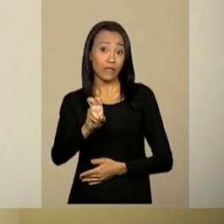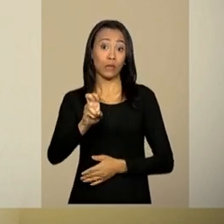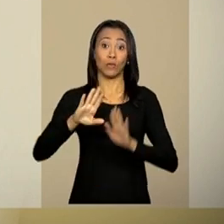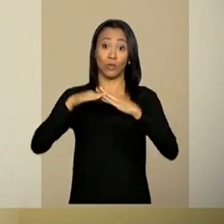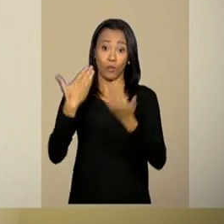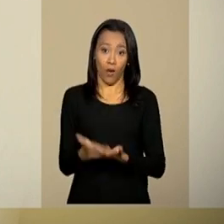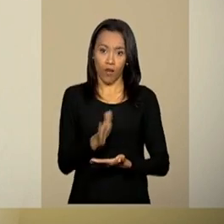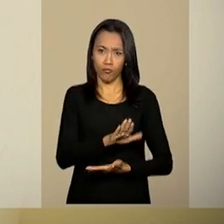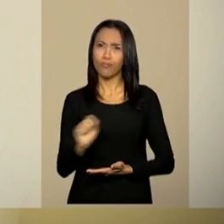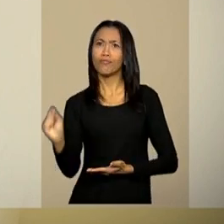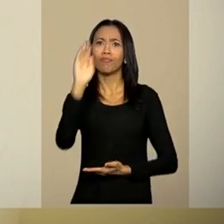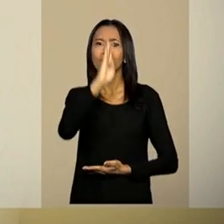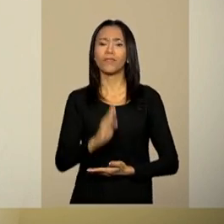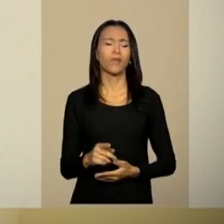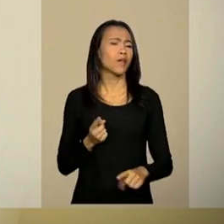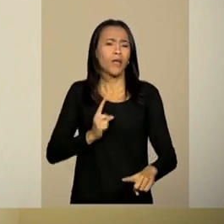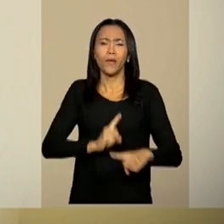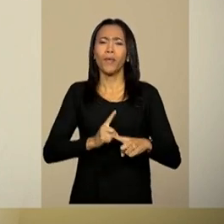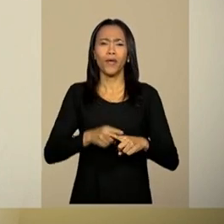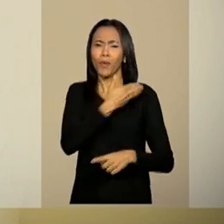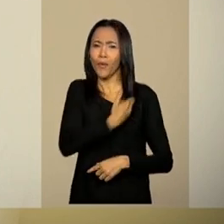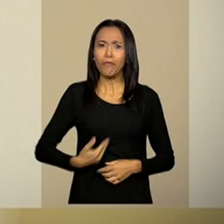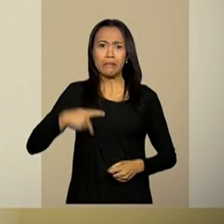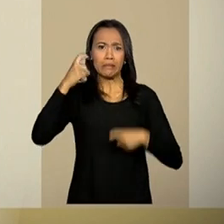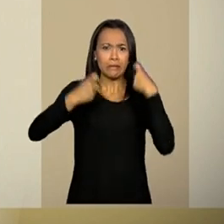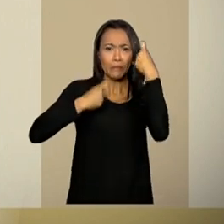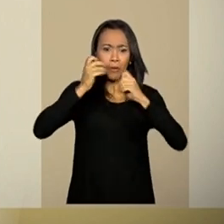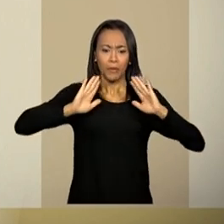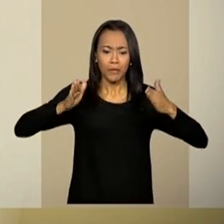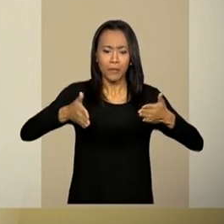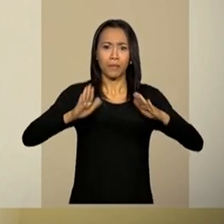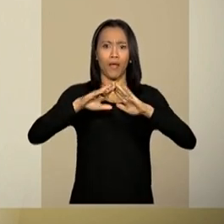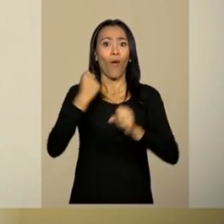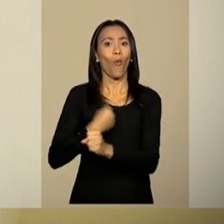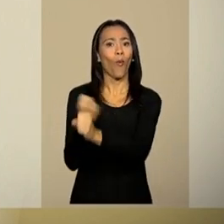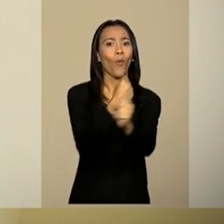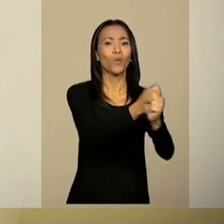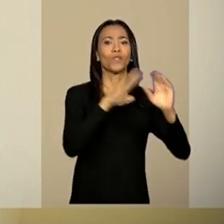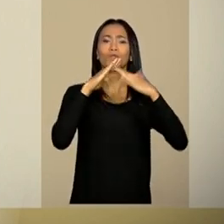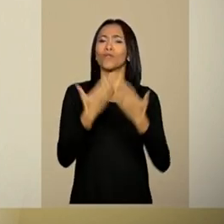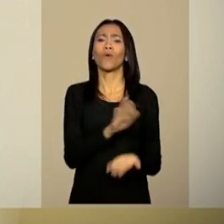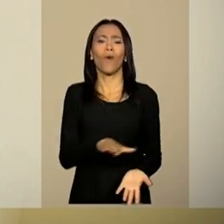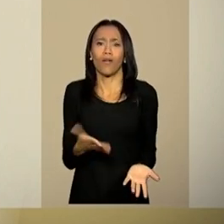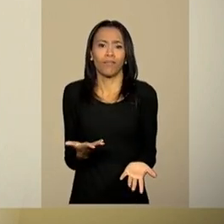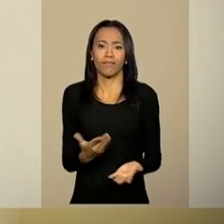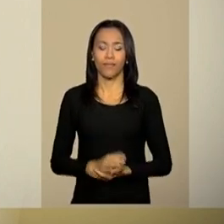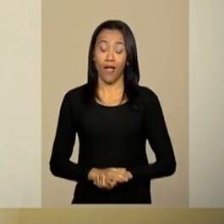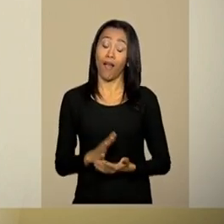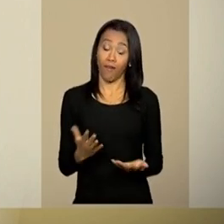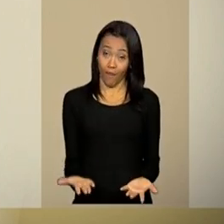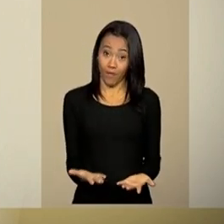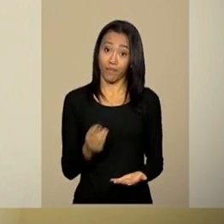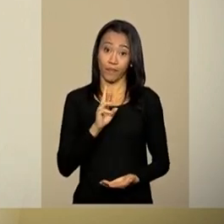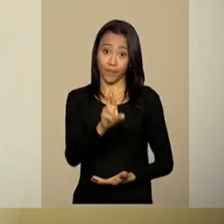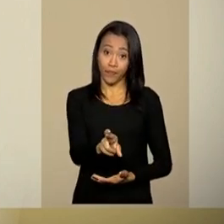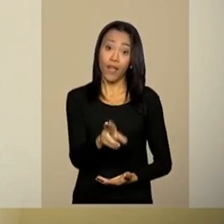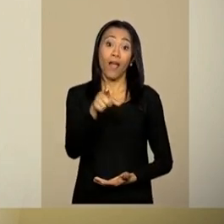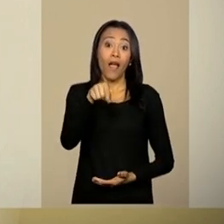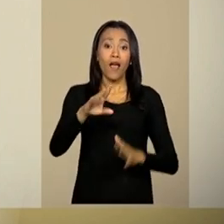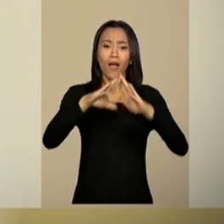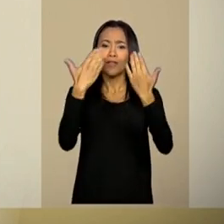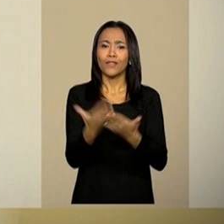Brasil inteiro e por que o governo dá tanta importância à construção de creches presidenta ah Luciano A Creche é um